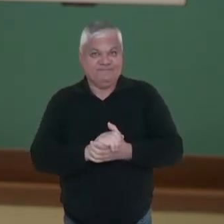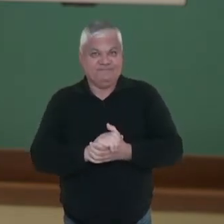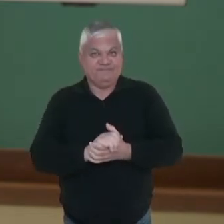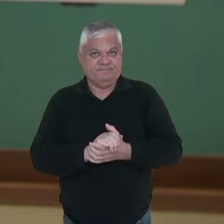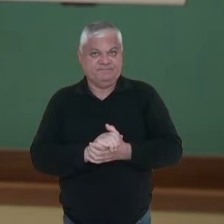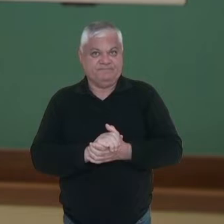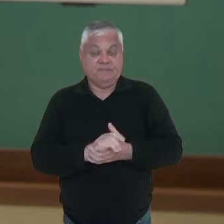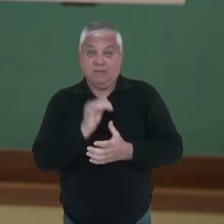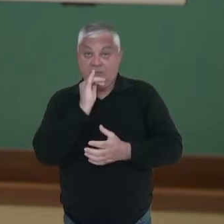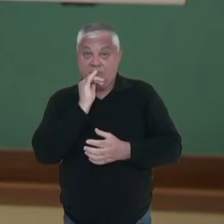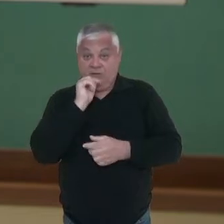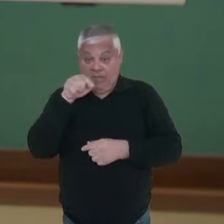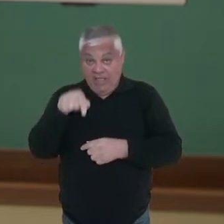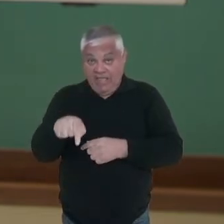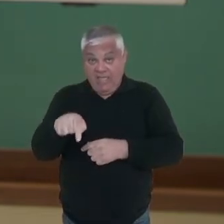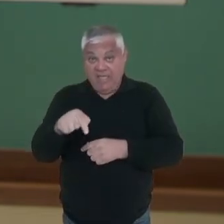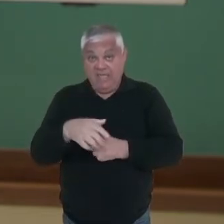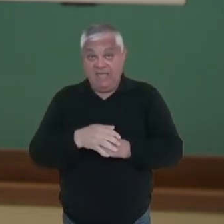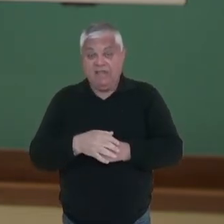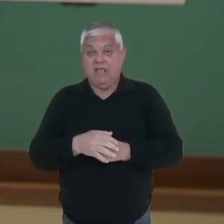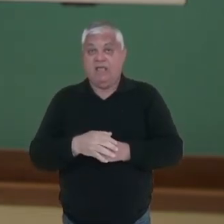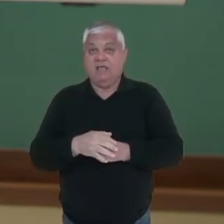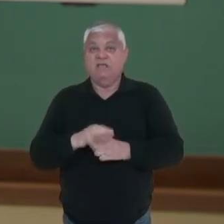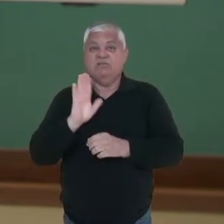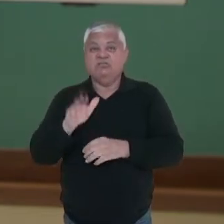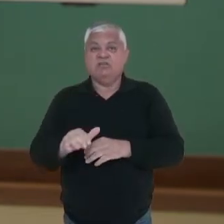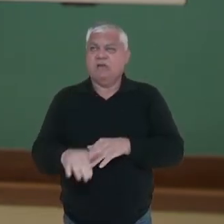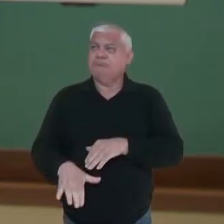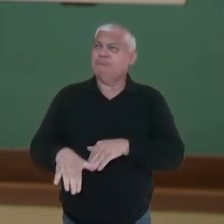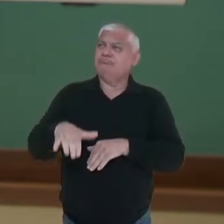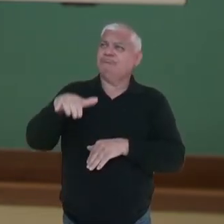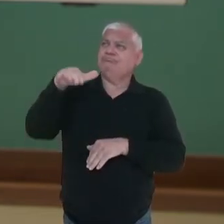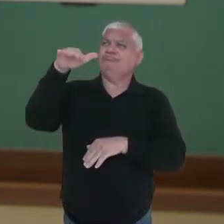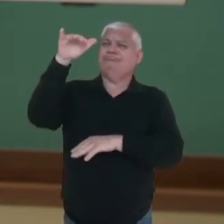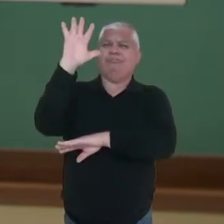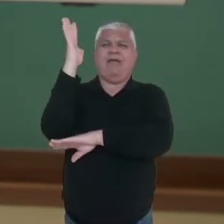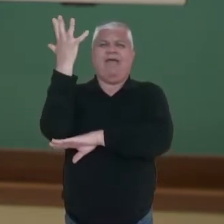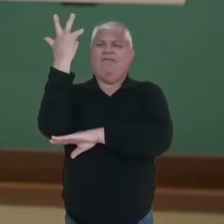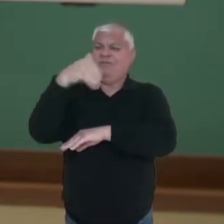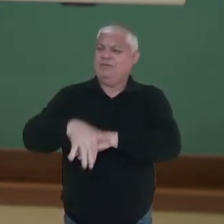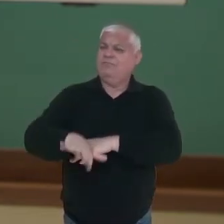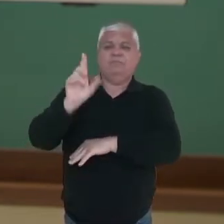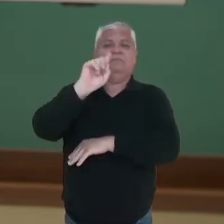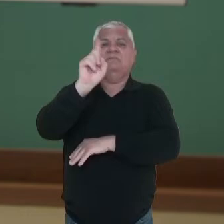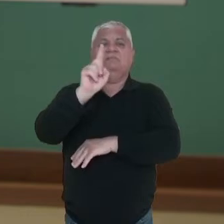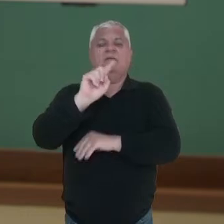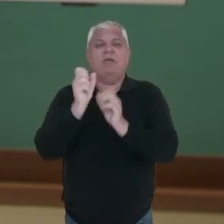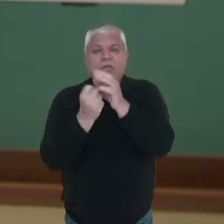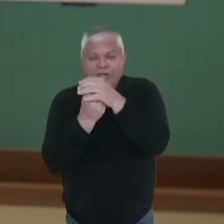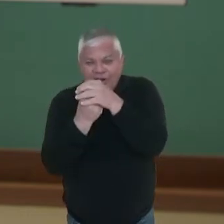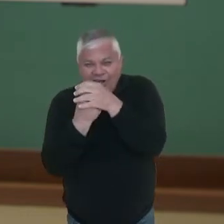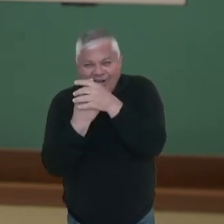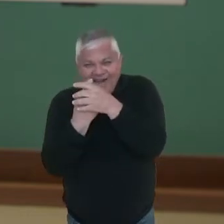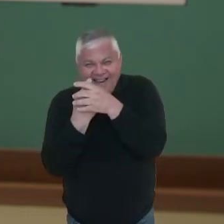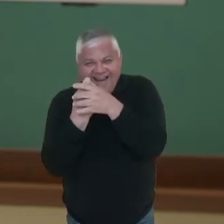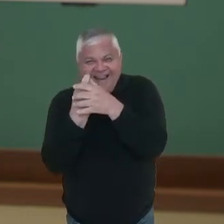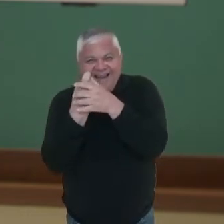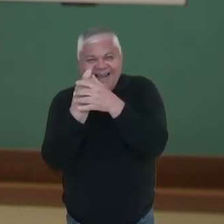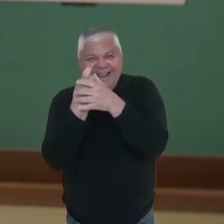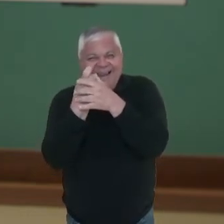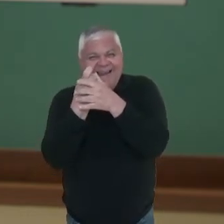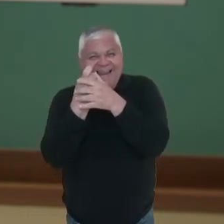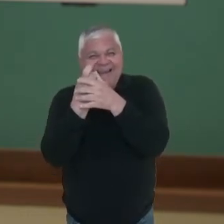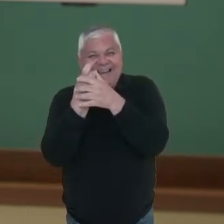vou colocar esse organismo numa planta adulta, por exemplo. Seriam lá em células de planta, lá no desenvolvimento embrionário da planta, porque